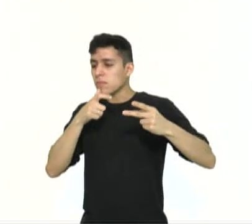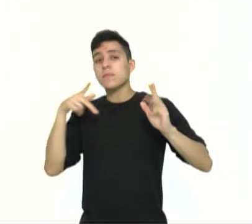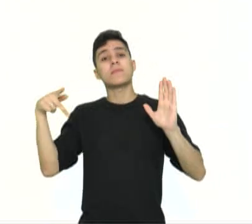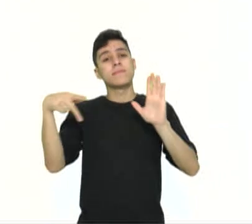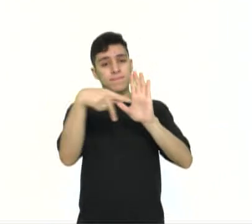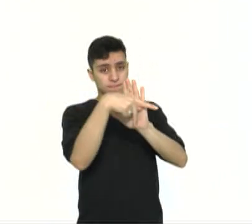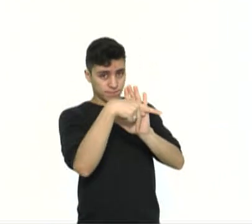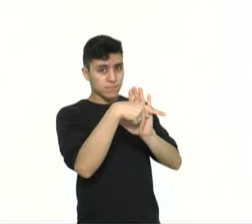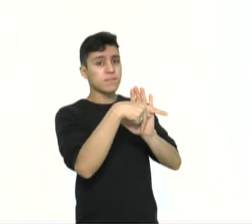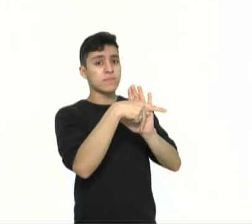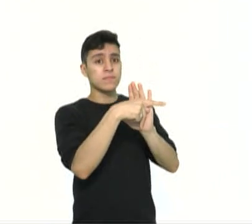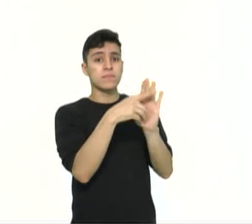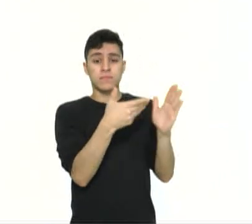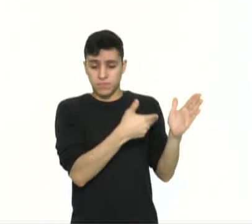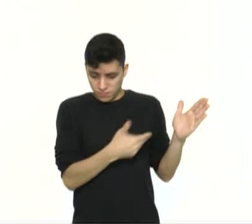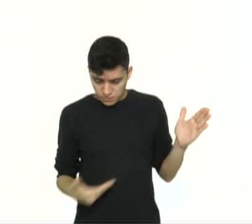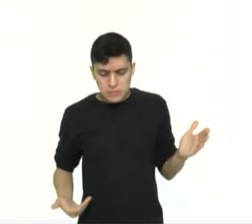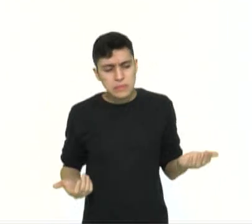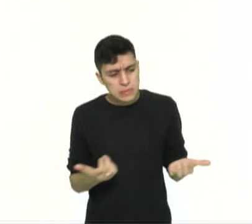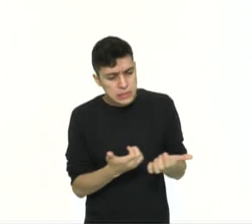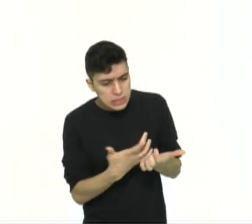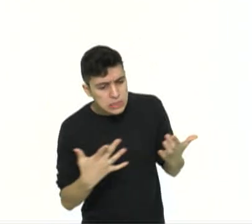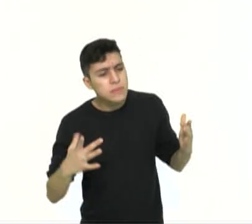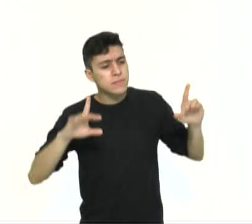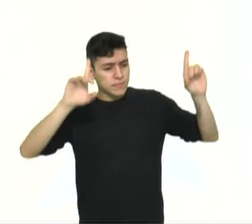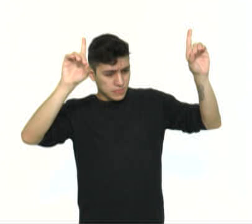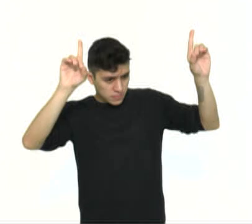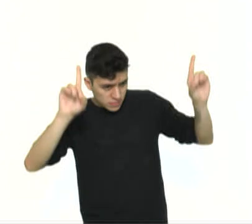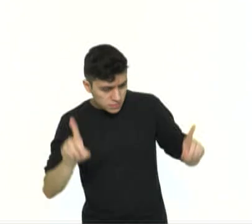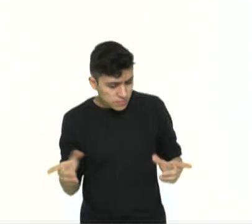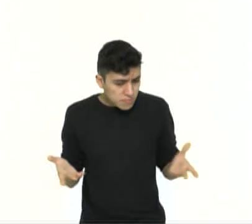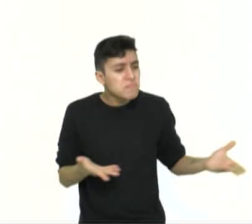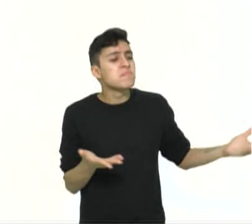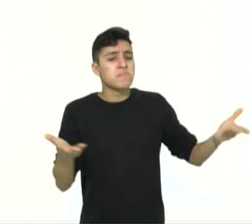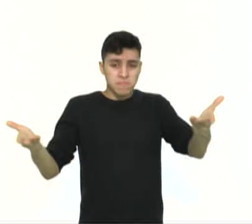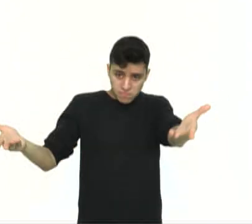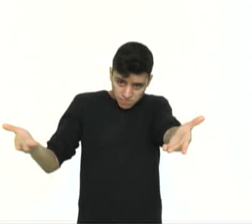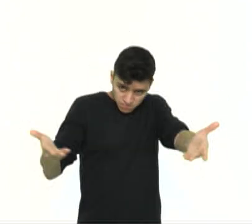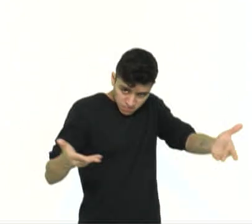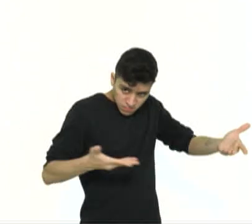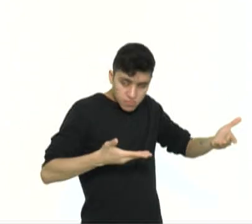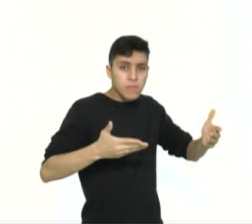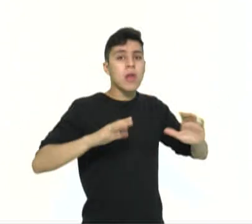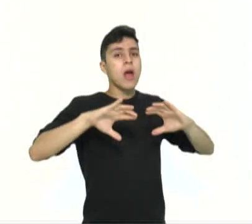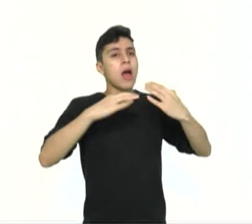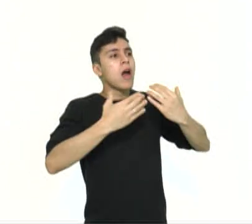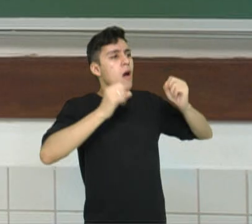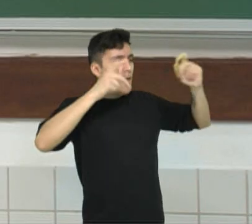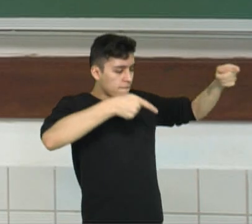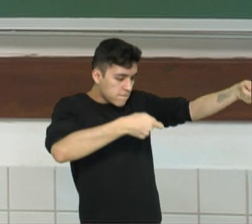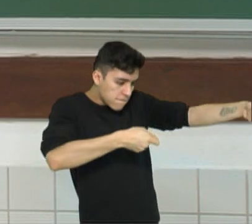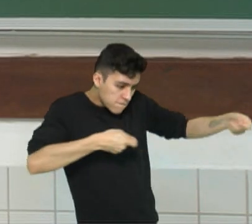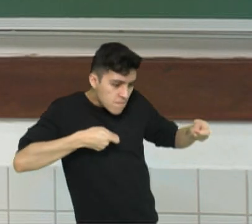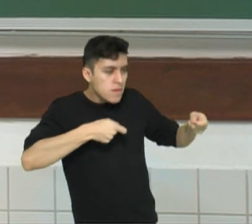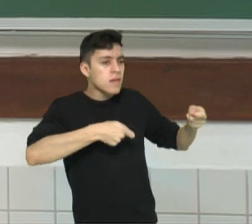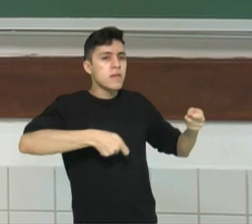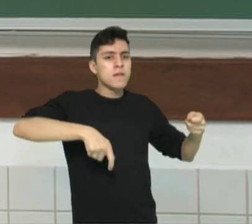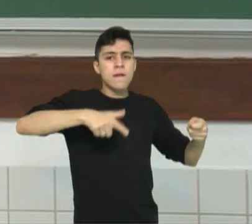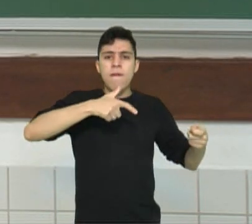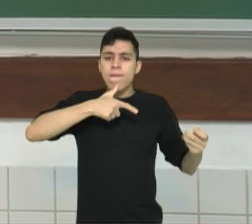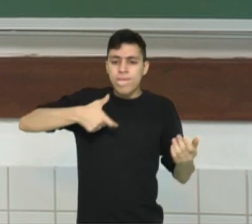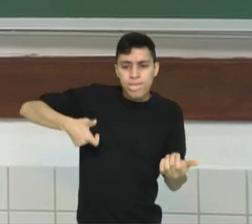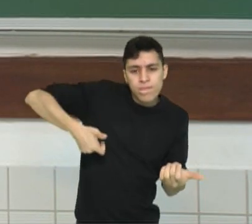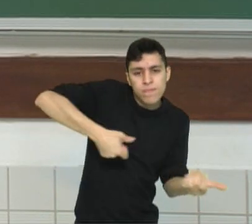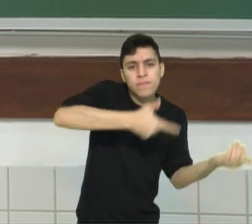governo, que concedia o direito do uso dessa terra e dessa água à comunidade. Então, veja, eles também tinham